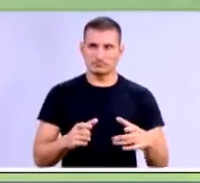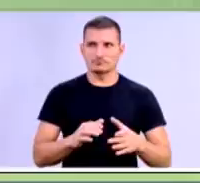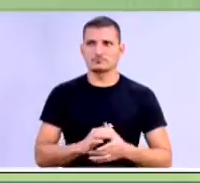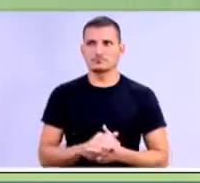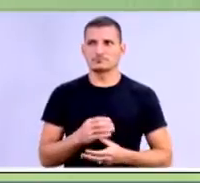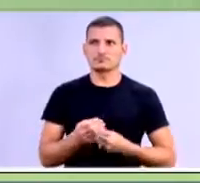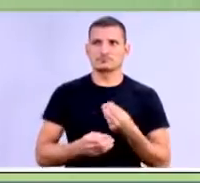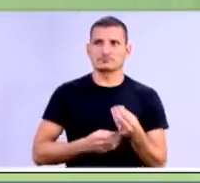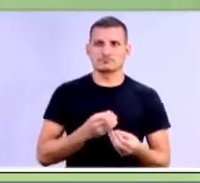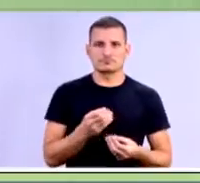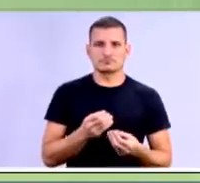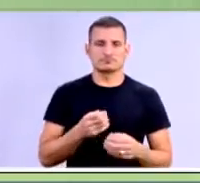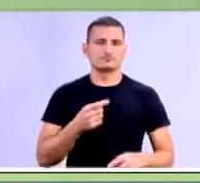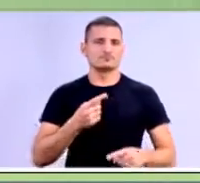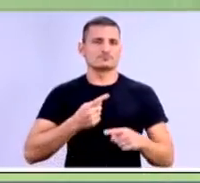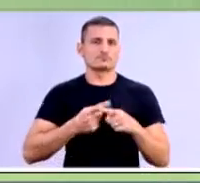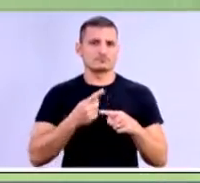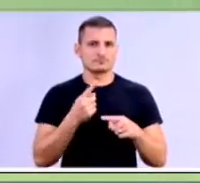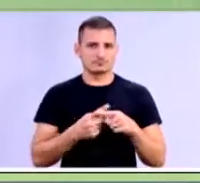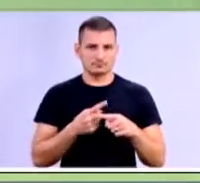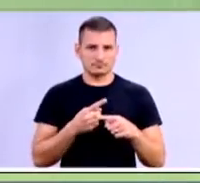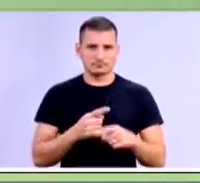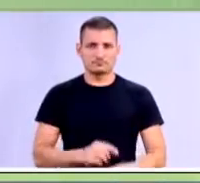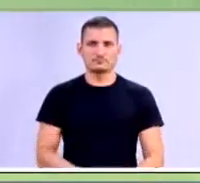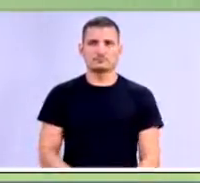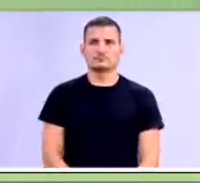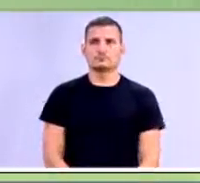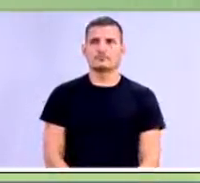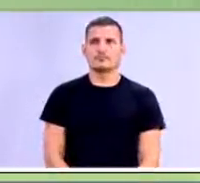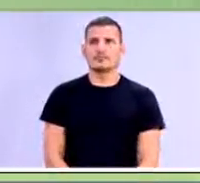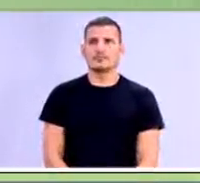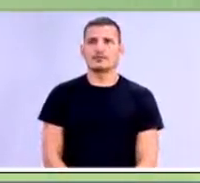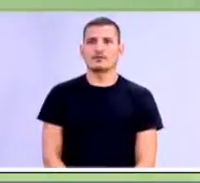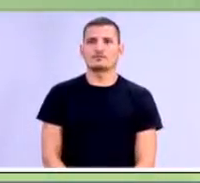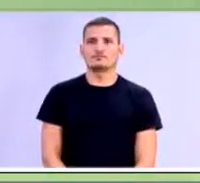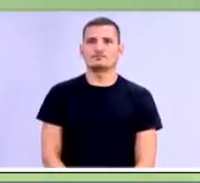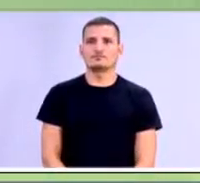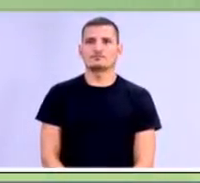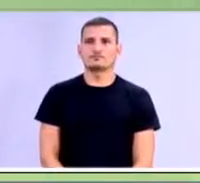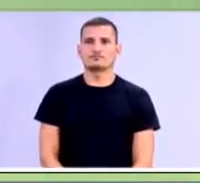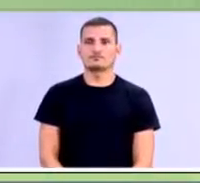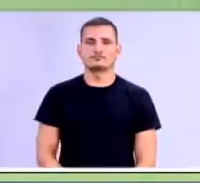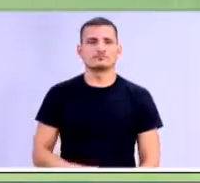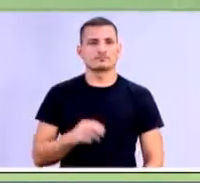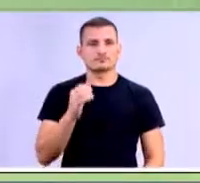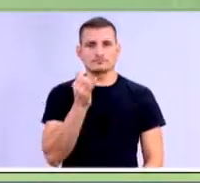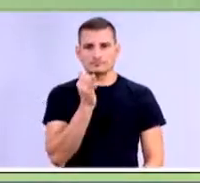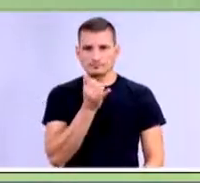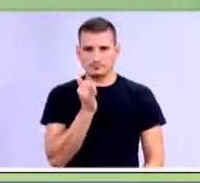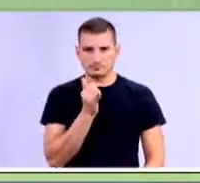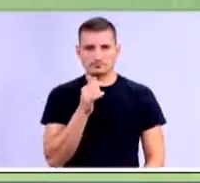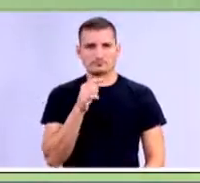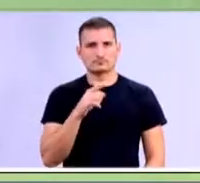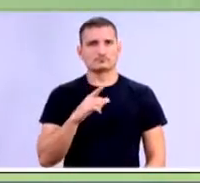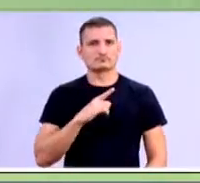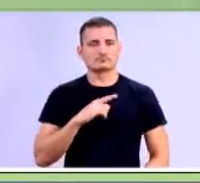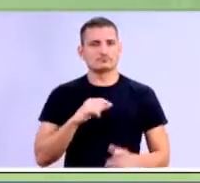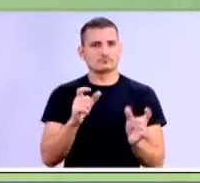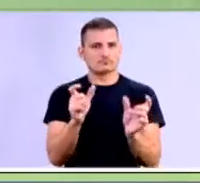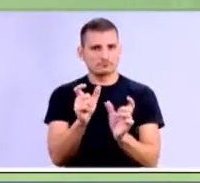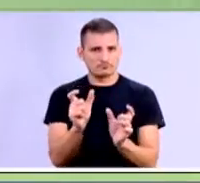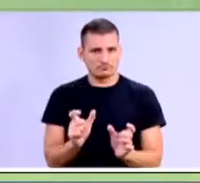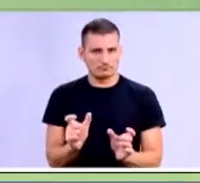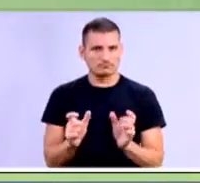onde, como e, finalmente, por quê. Então, a narração possui uma estrutura própria,